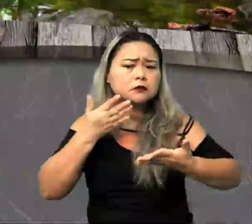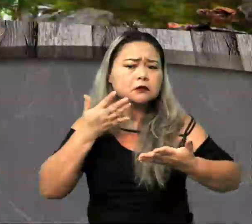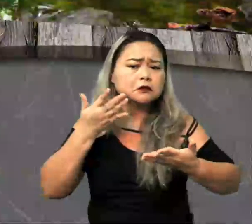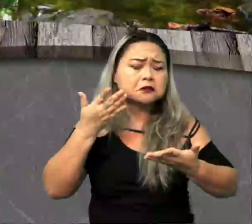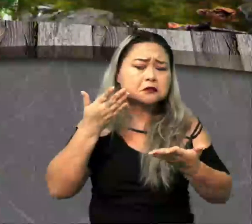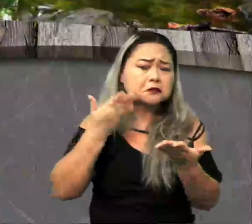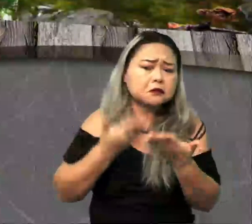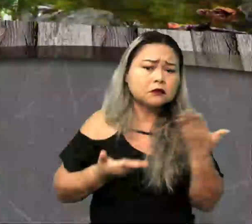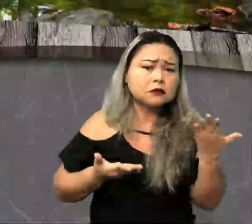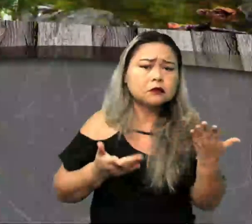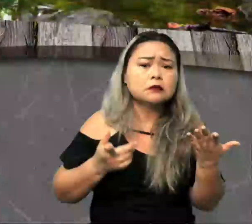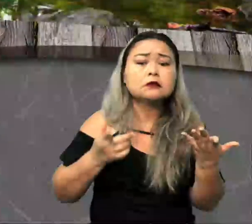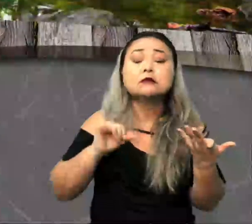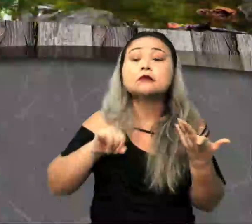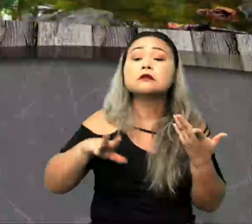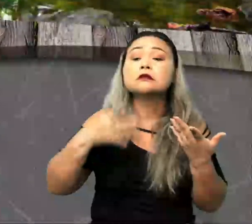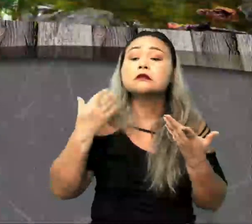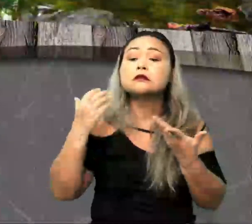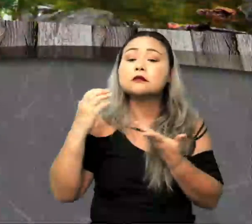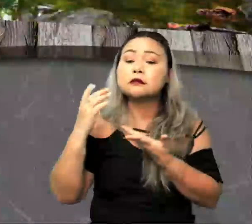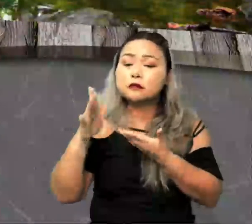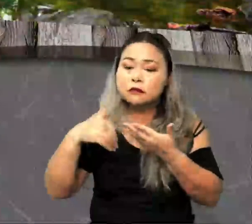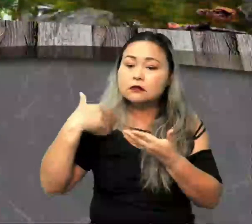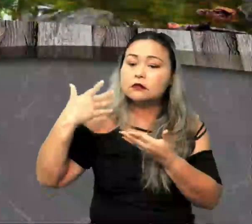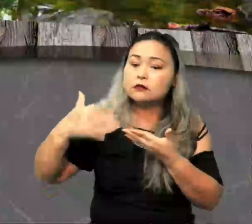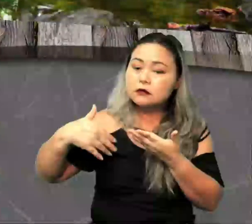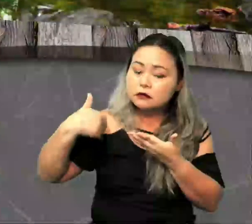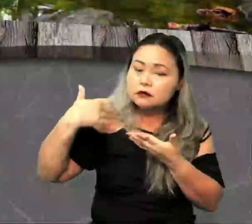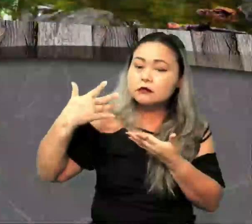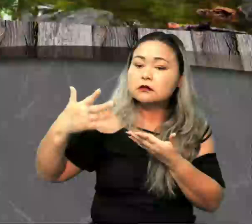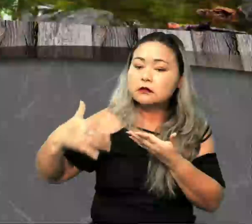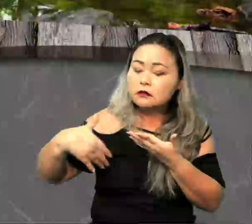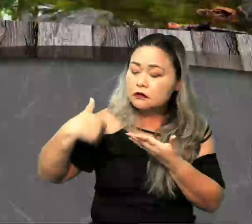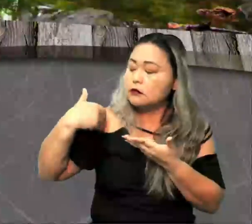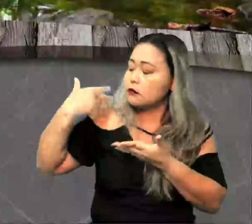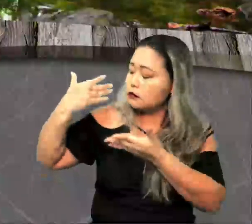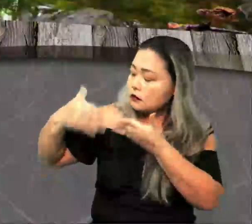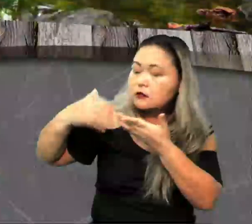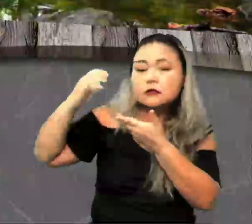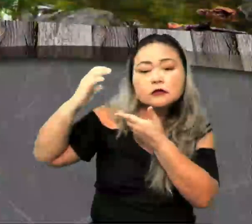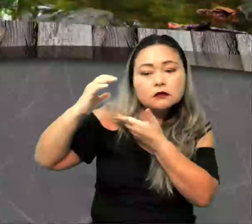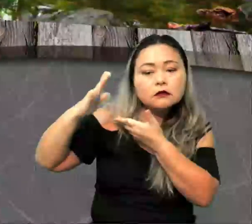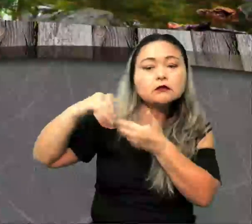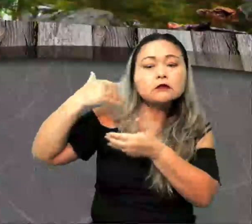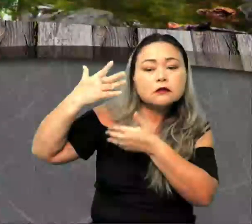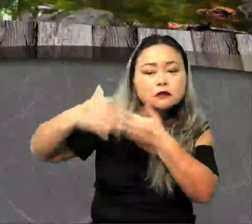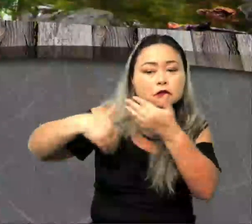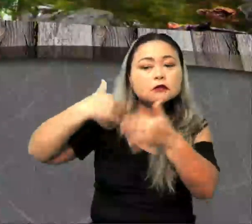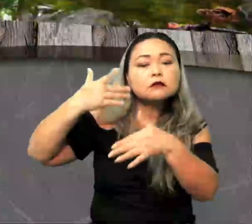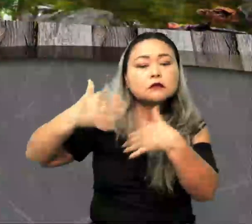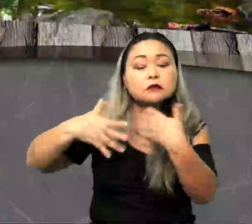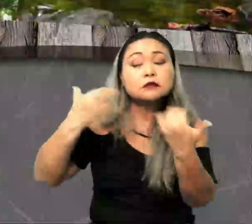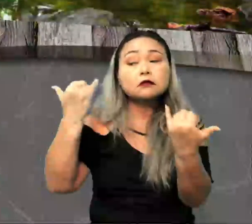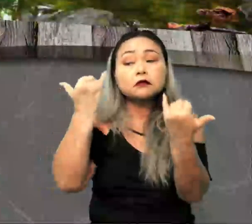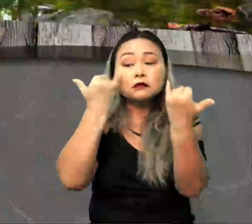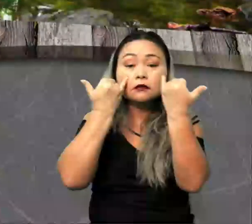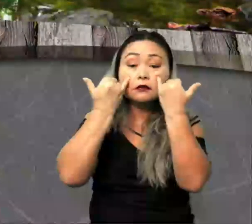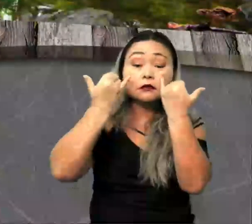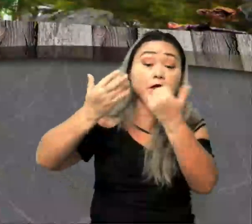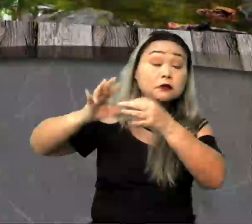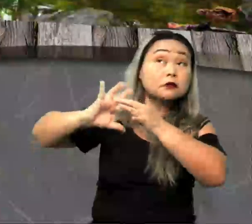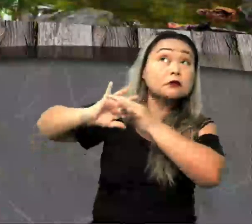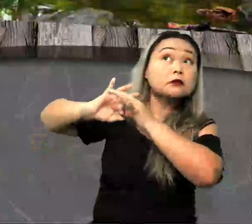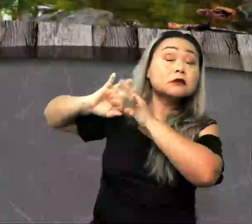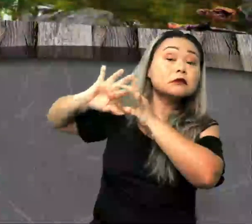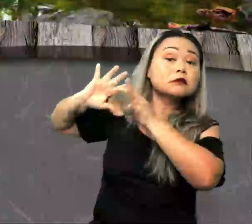perdido, a ciência vem avançando a cada período. E aí, aquela informação que estava solta,